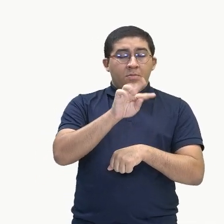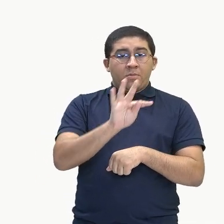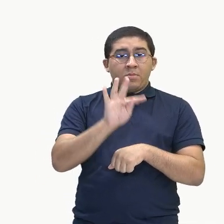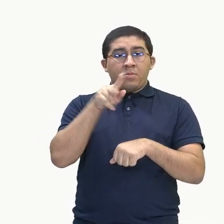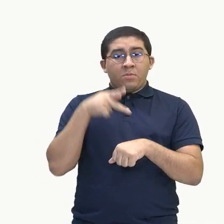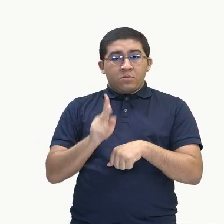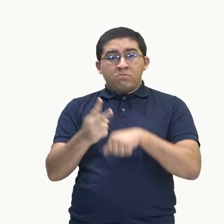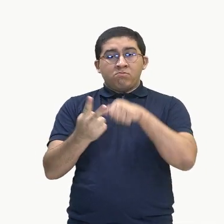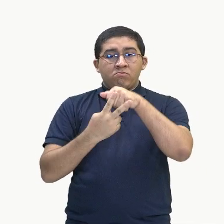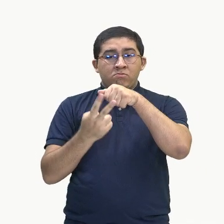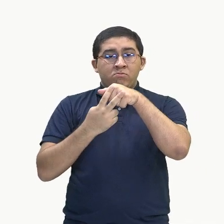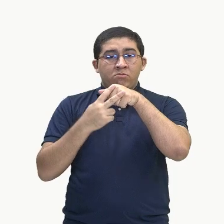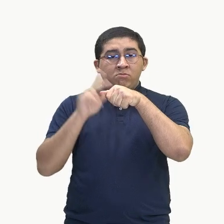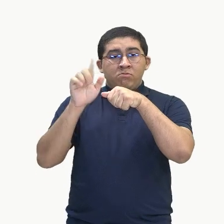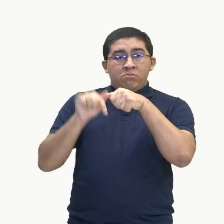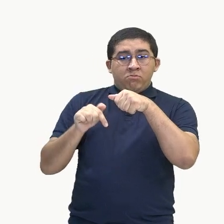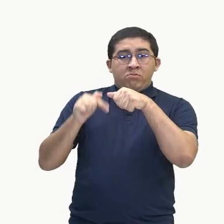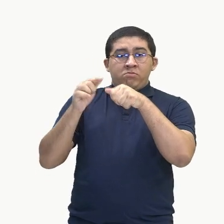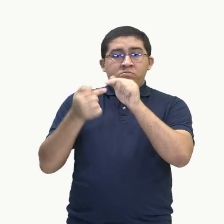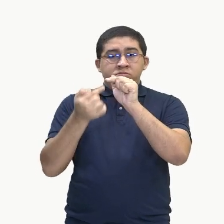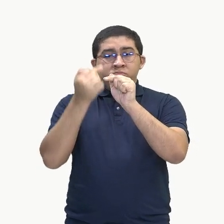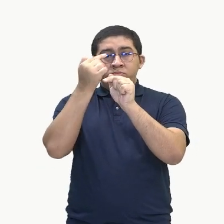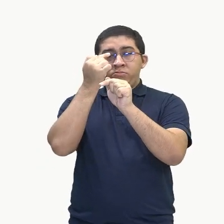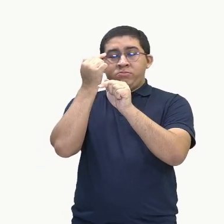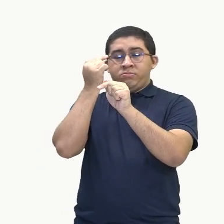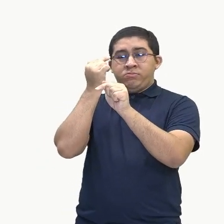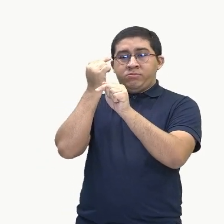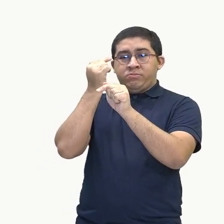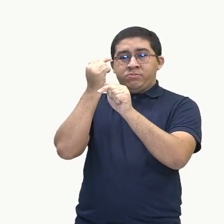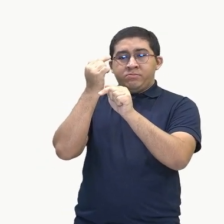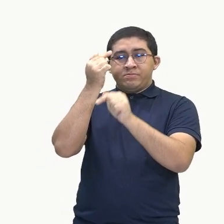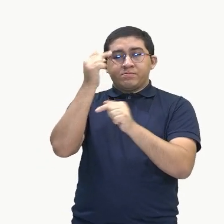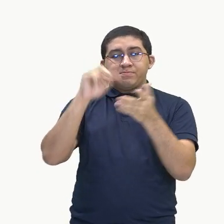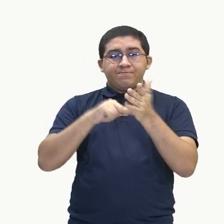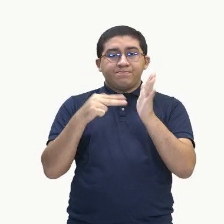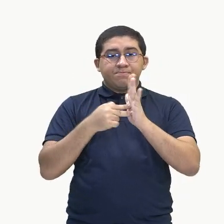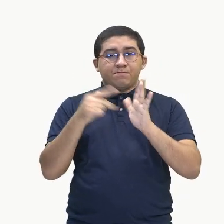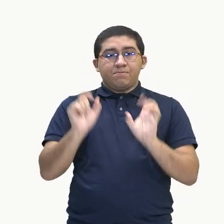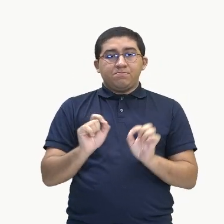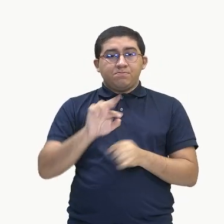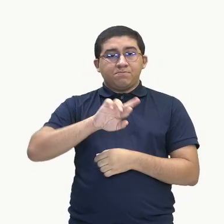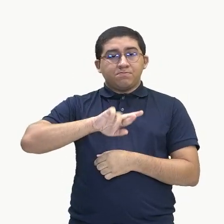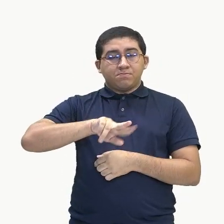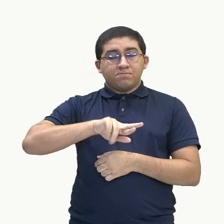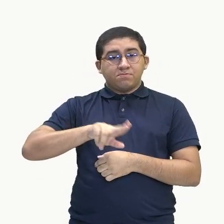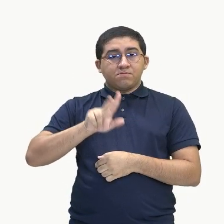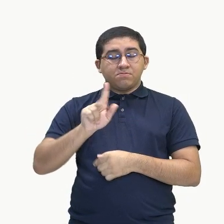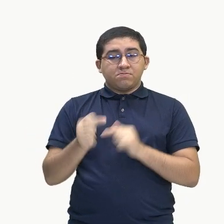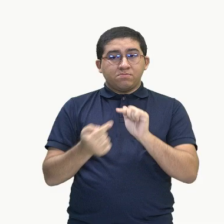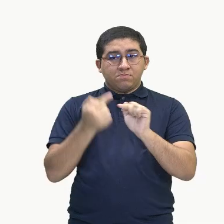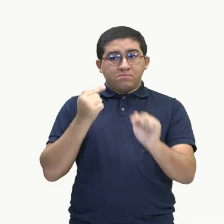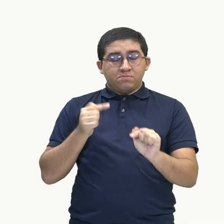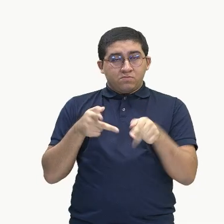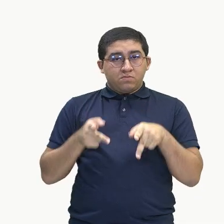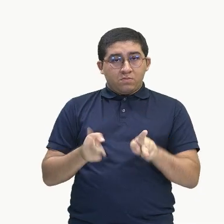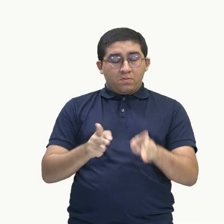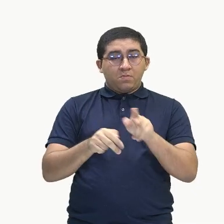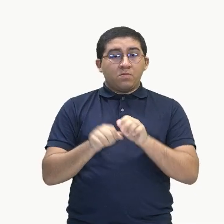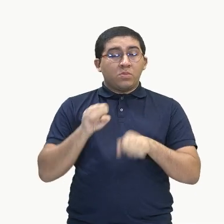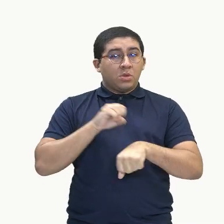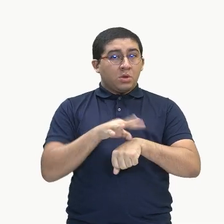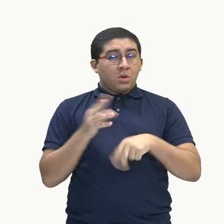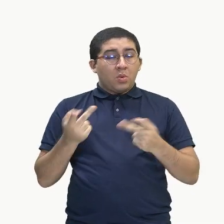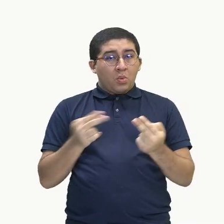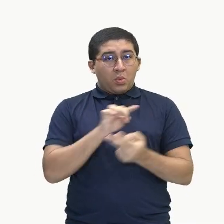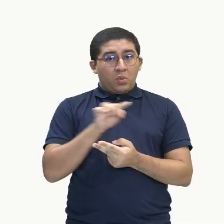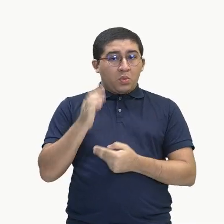no passado. Isso quer dizer que não virá o past continuous, ok? Então, já dei uma dica para